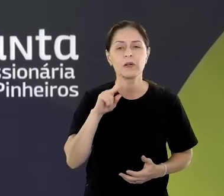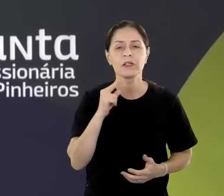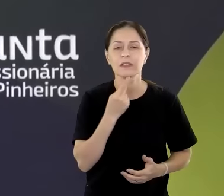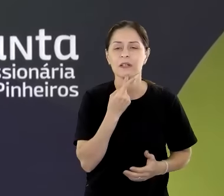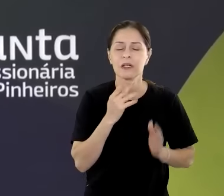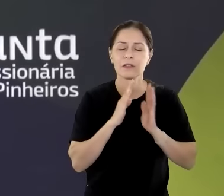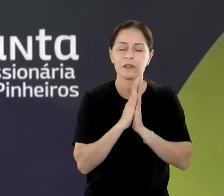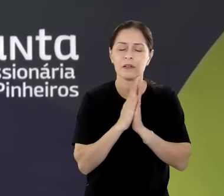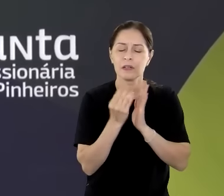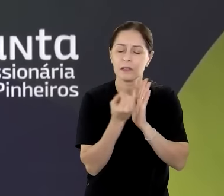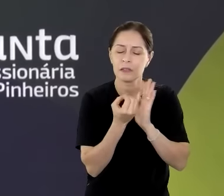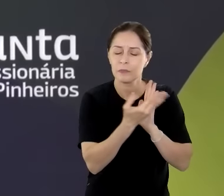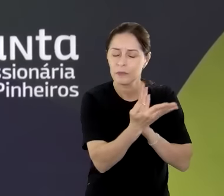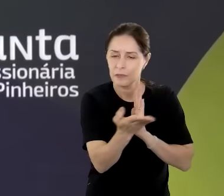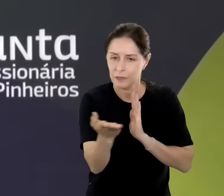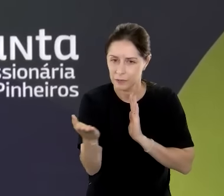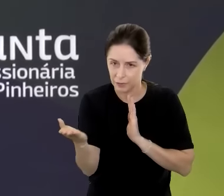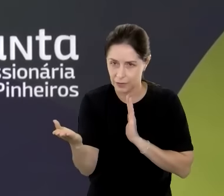Bendito seja Deus.